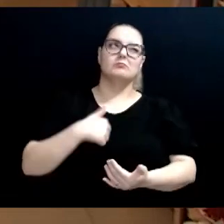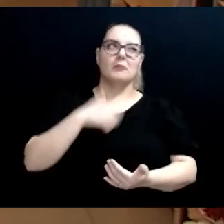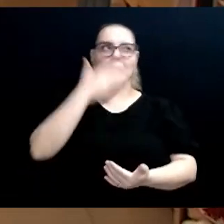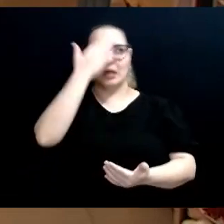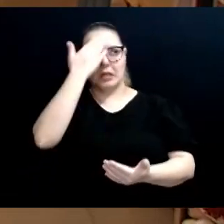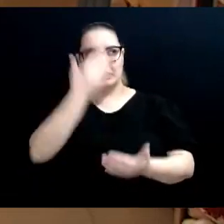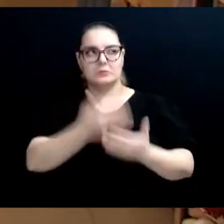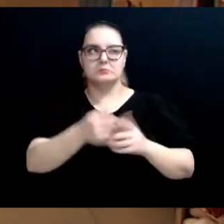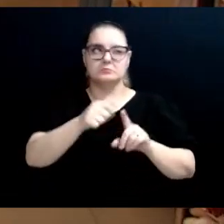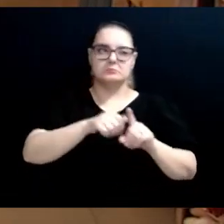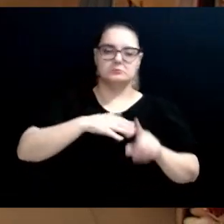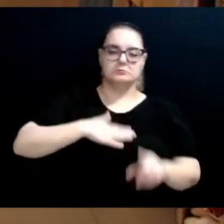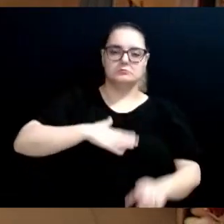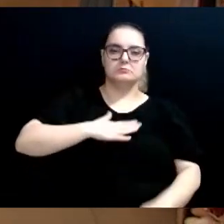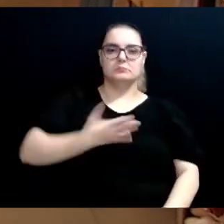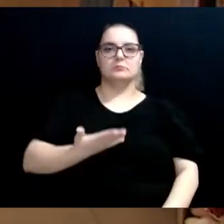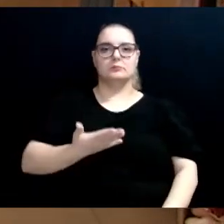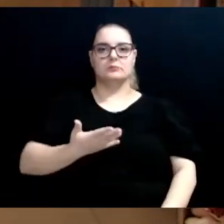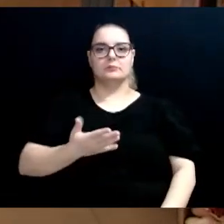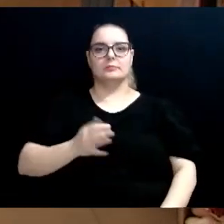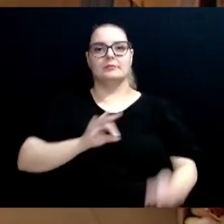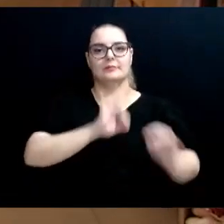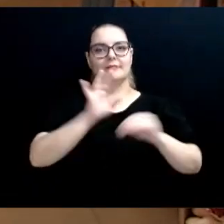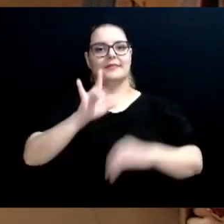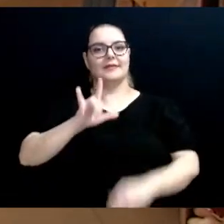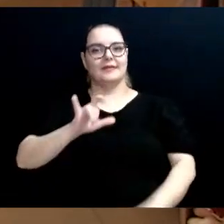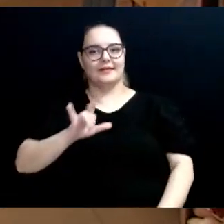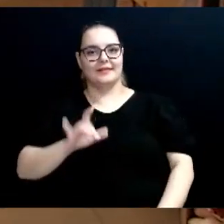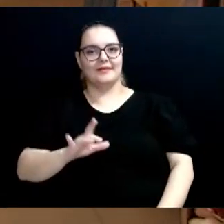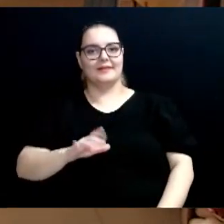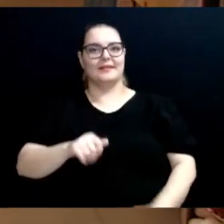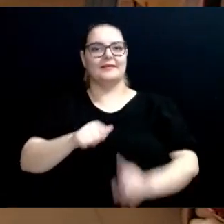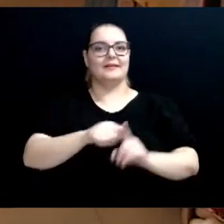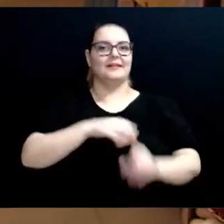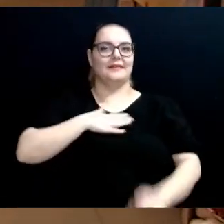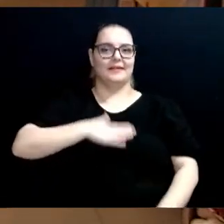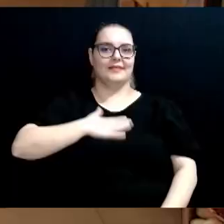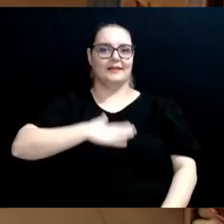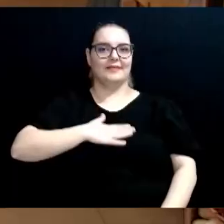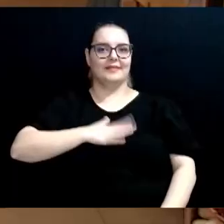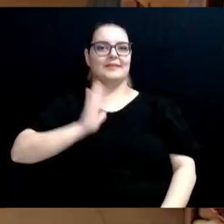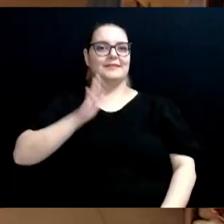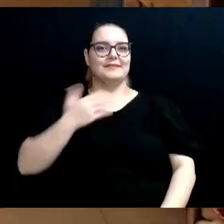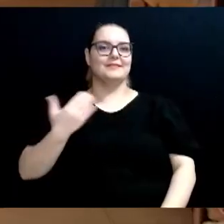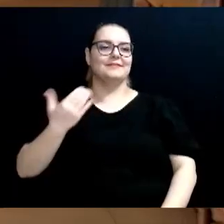saindo do forno. Eu acredito que em agosto, acompanha nossas redes sociais, que em